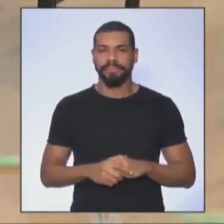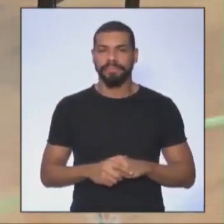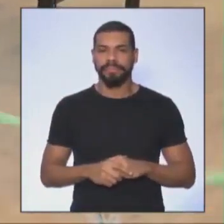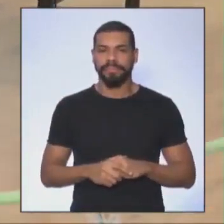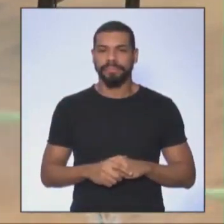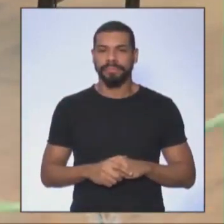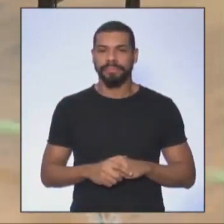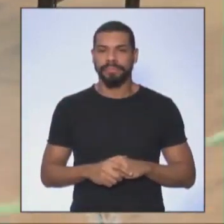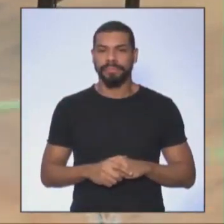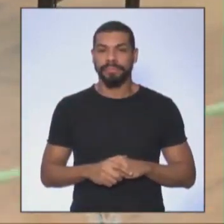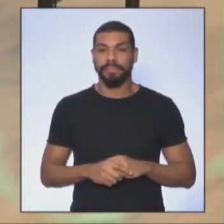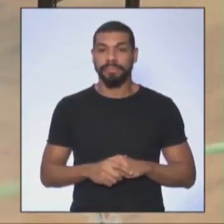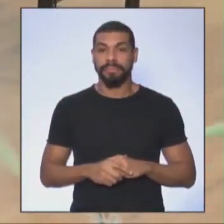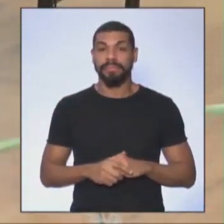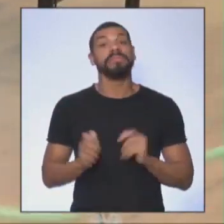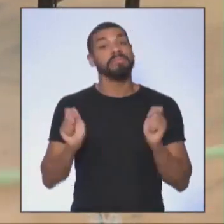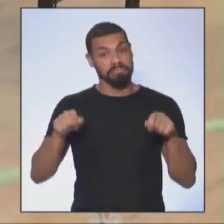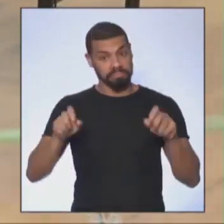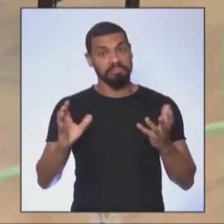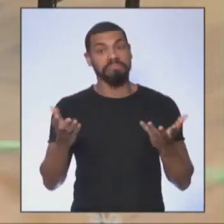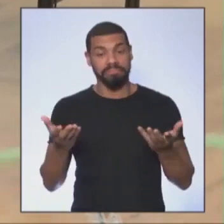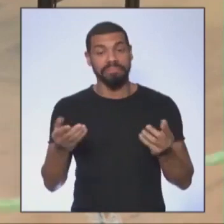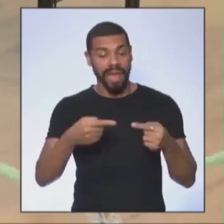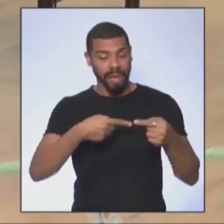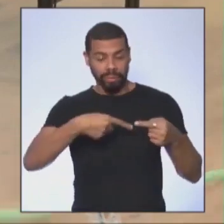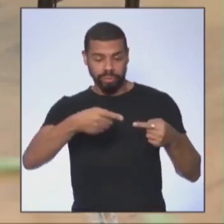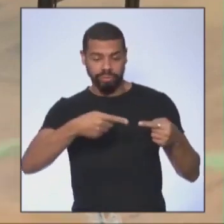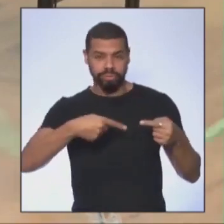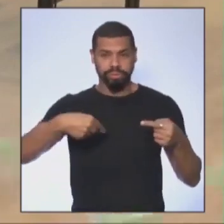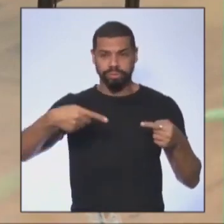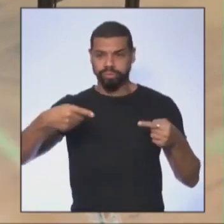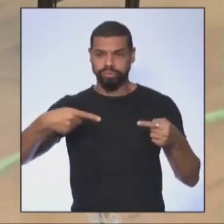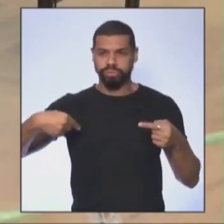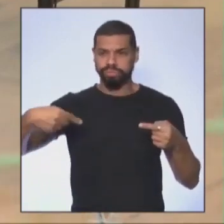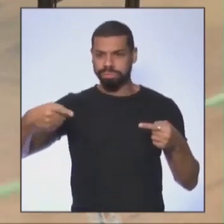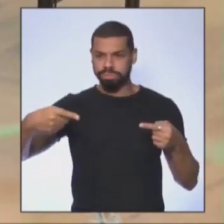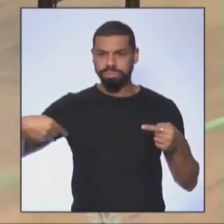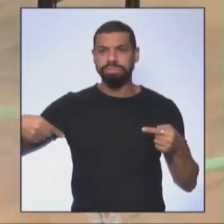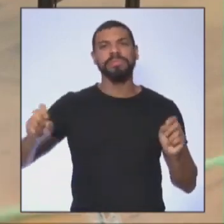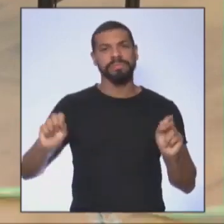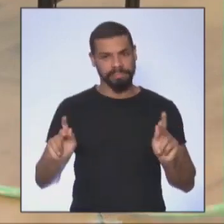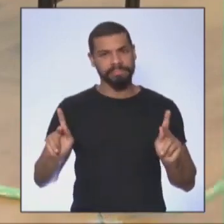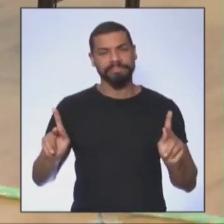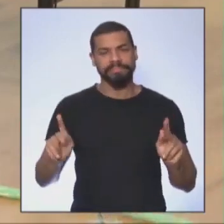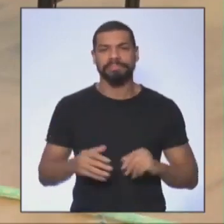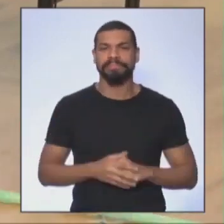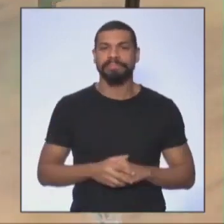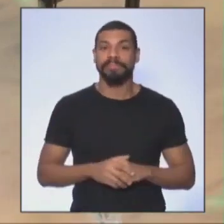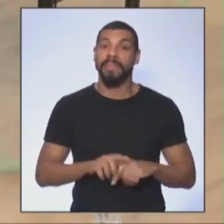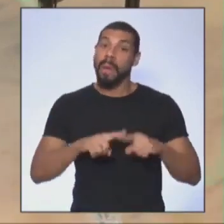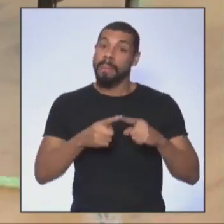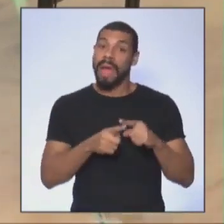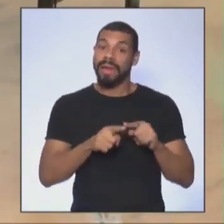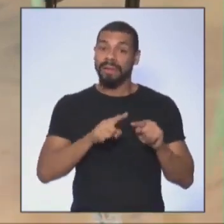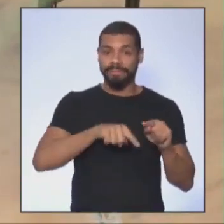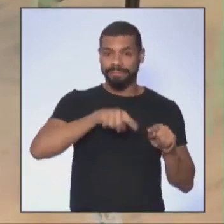Pronto, vamos lá. Opa, agora na horizontal está passando. Agora ondas horizontais passam, mas